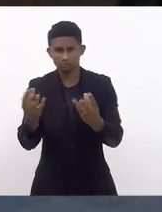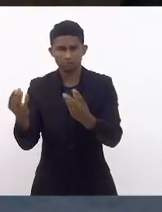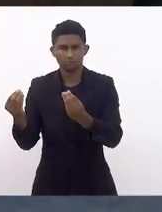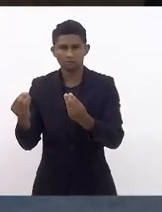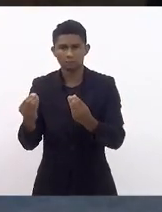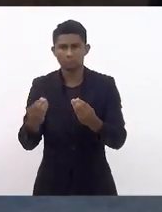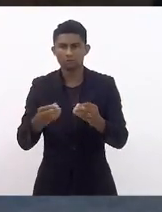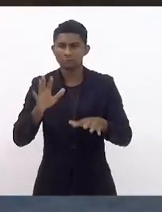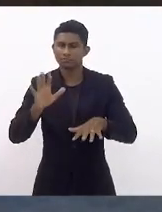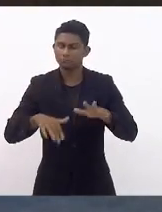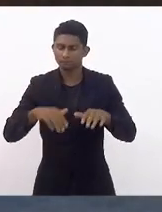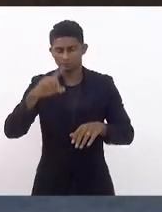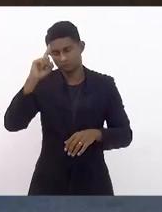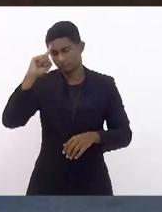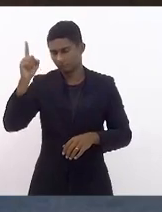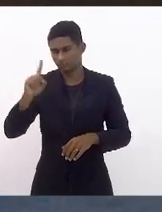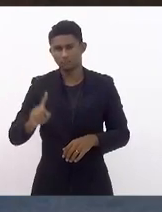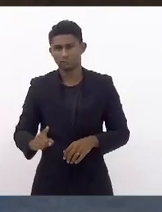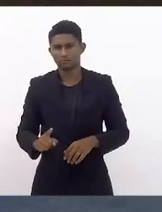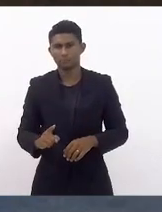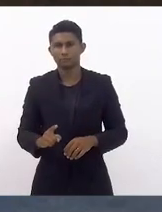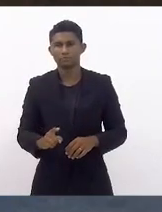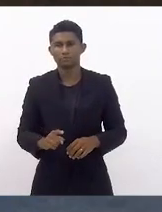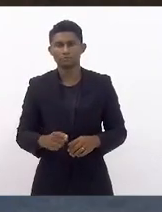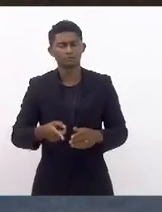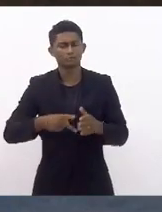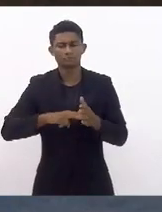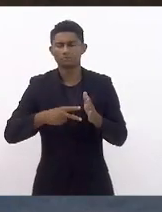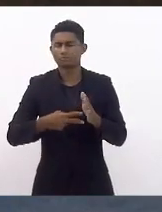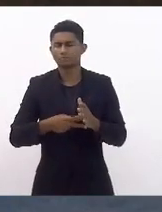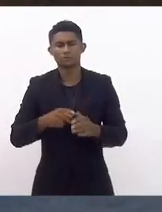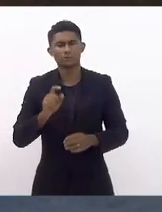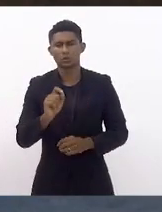não tenho noção do significado.